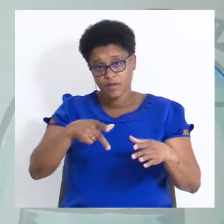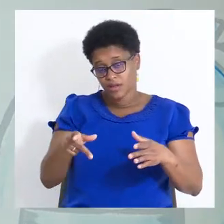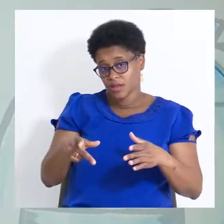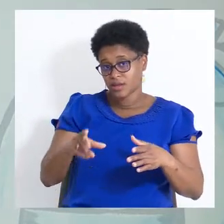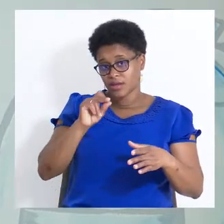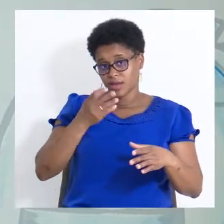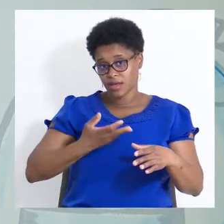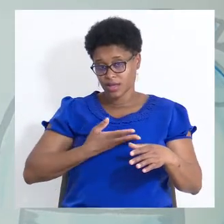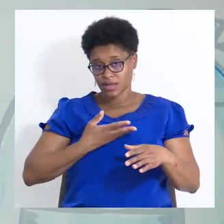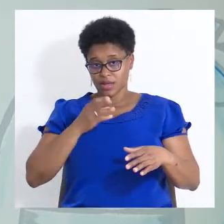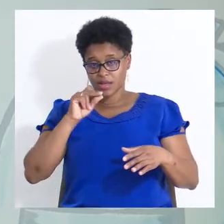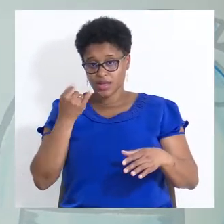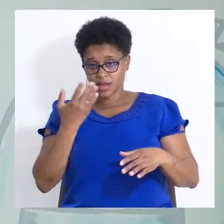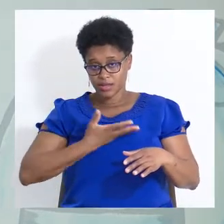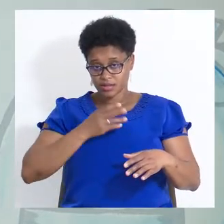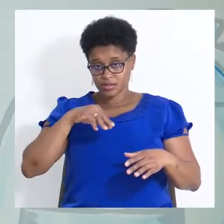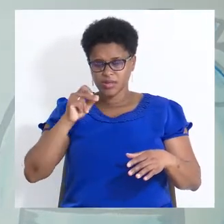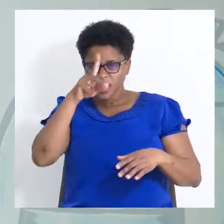o Weidman. Estás a lembrar o que é Weidman?